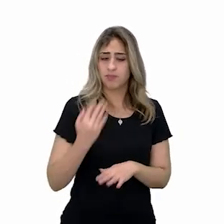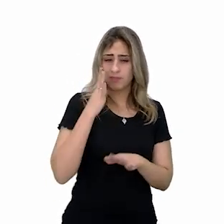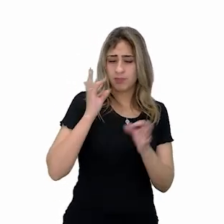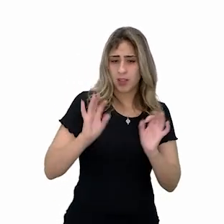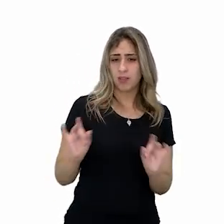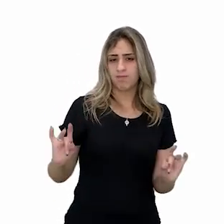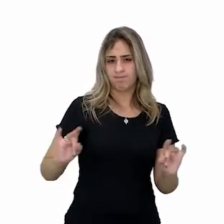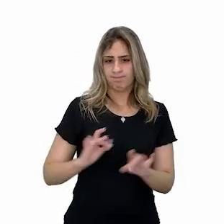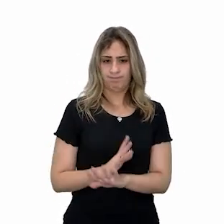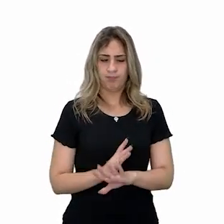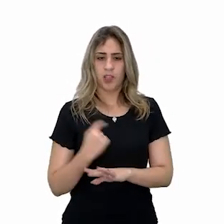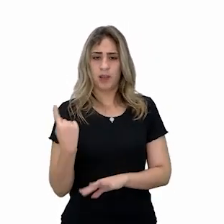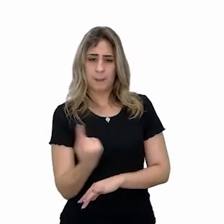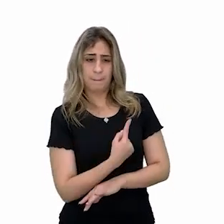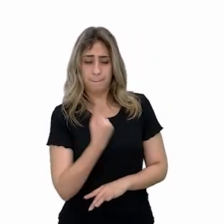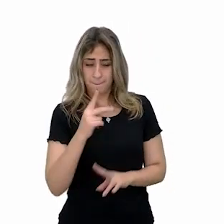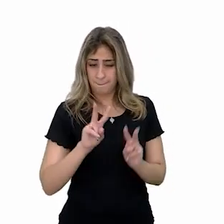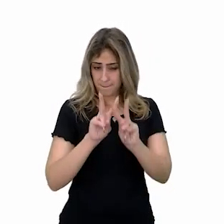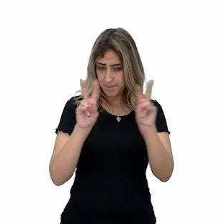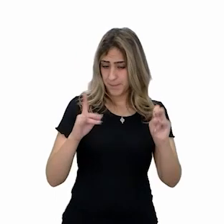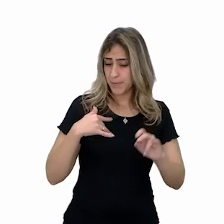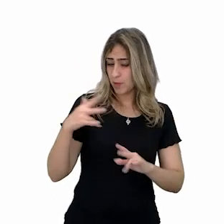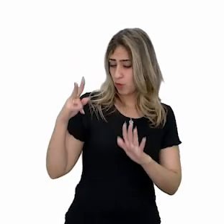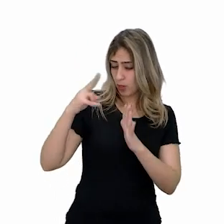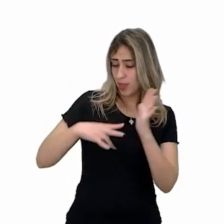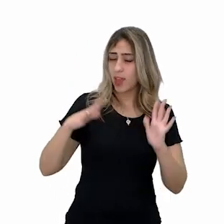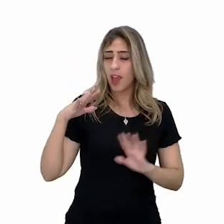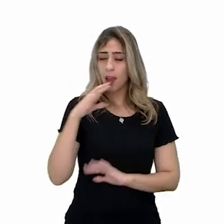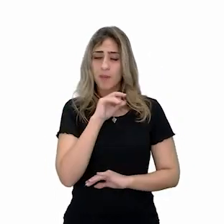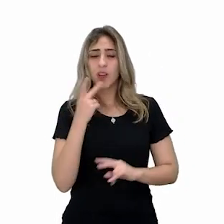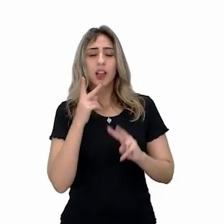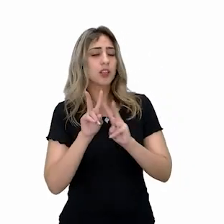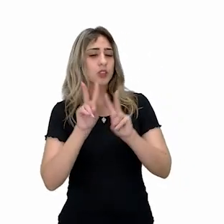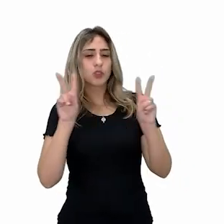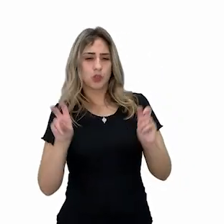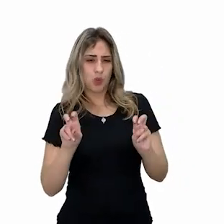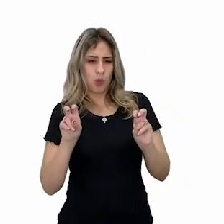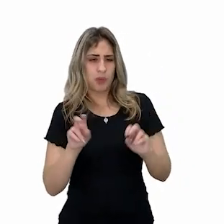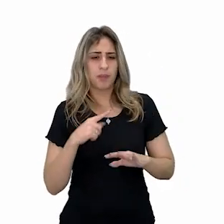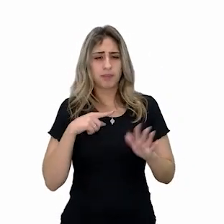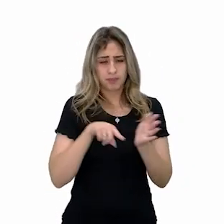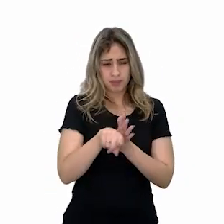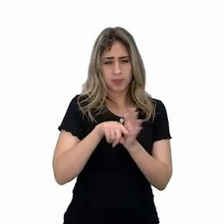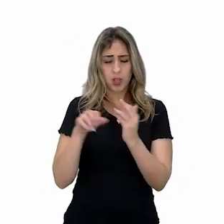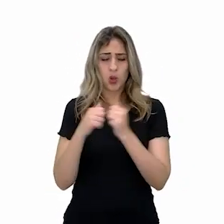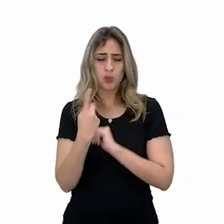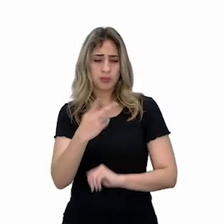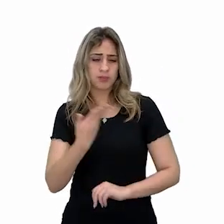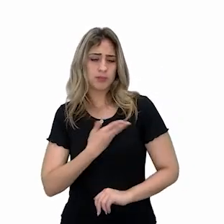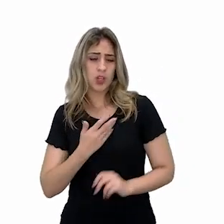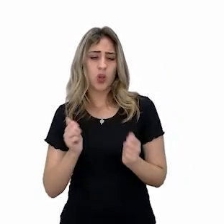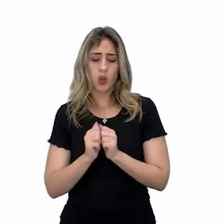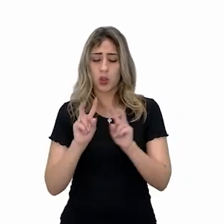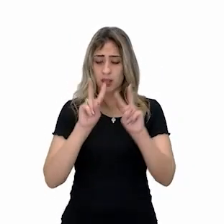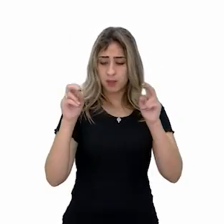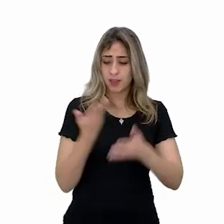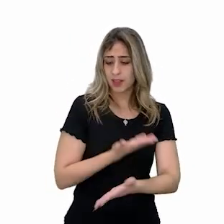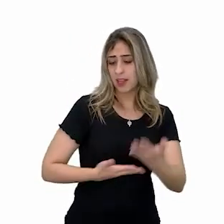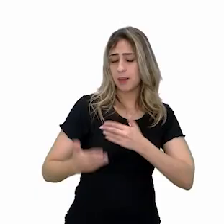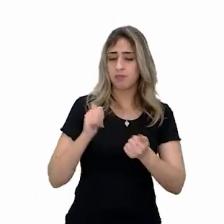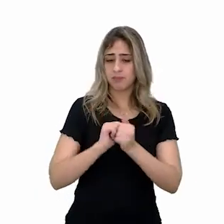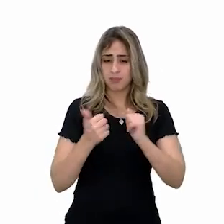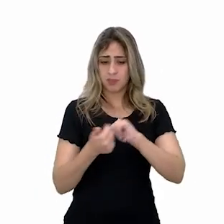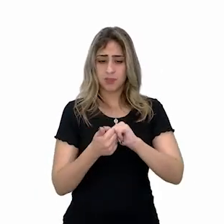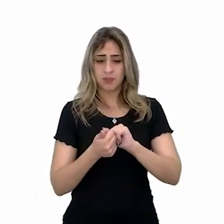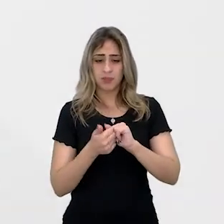um fechamento. Então, a primeira questão, vou ler rapidamente, ela fala sobre: faça uma pesquisa com seus colegas com o tema tratamento adequado